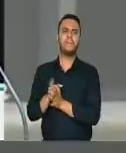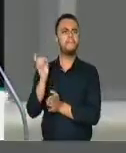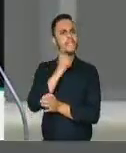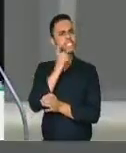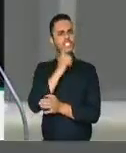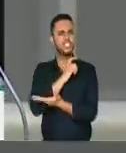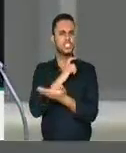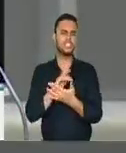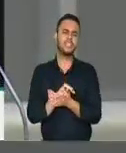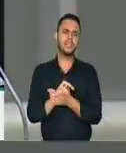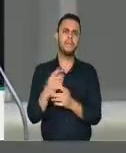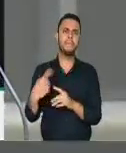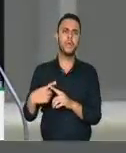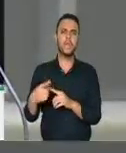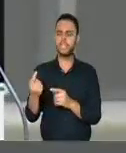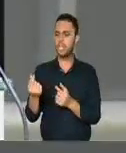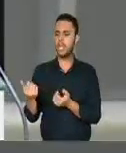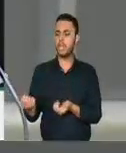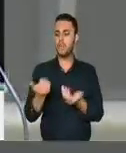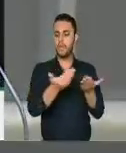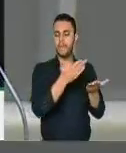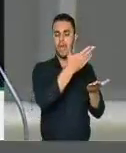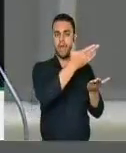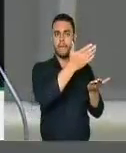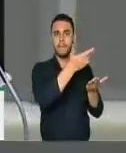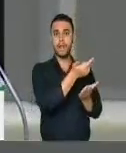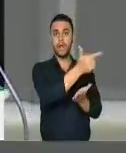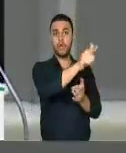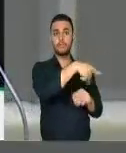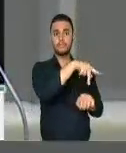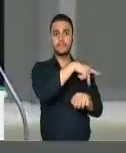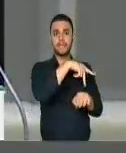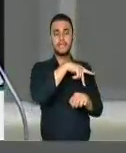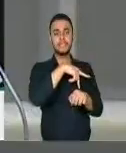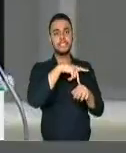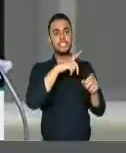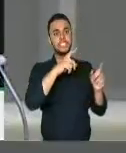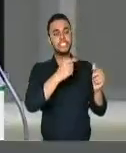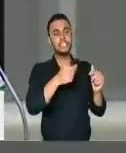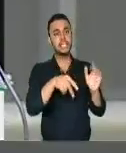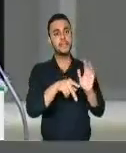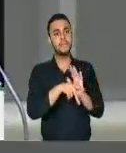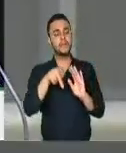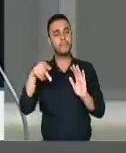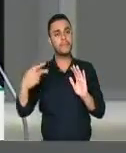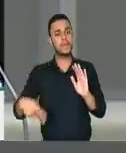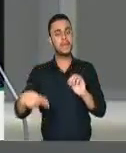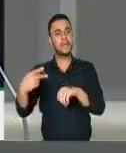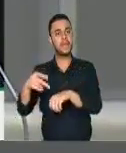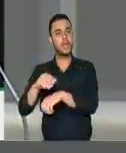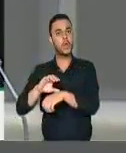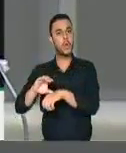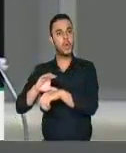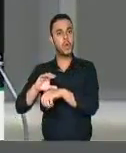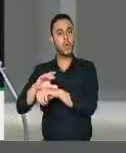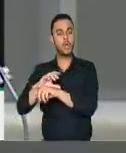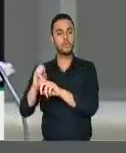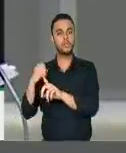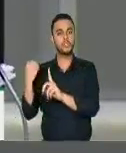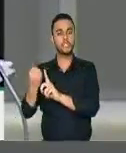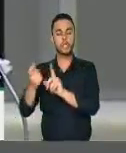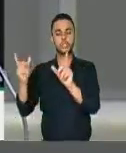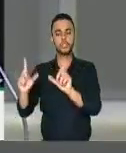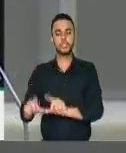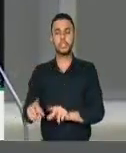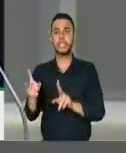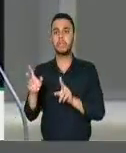capital internacional, acaba com um fundo social constitucional idêntico ao que fez